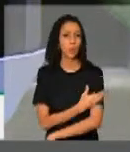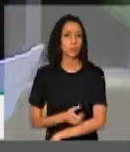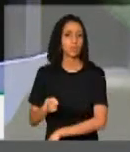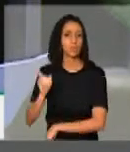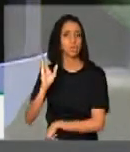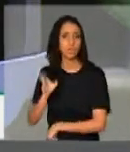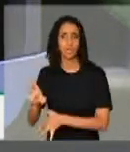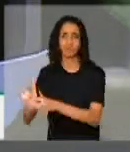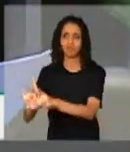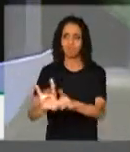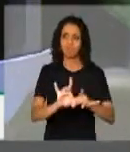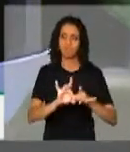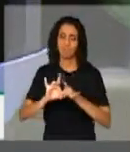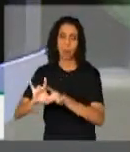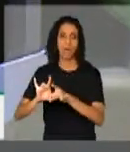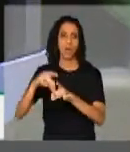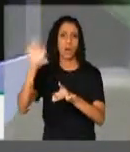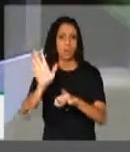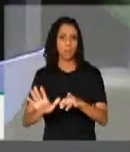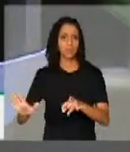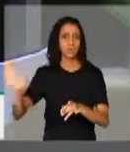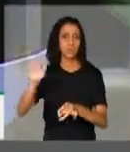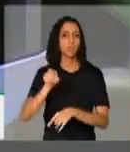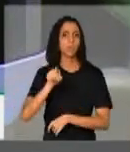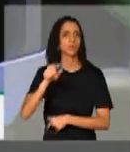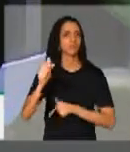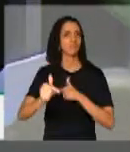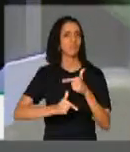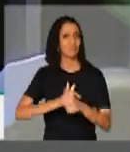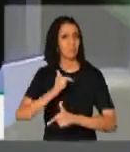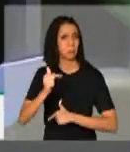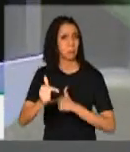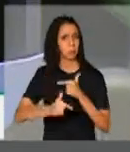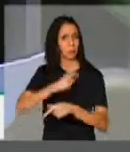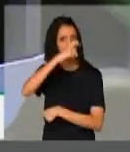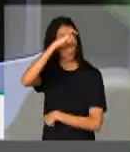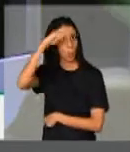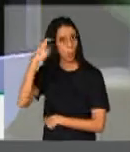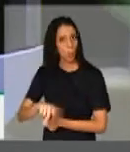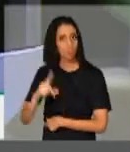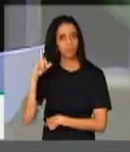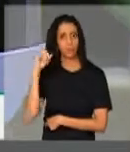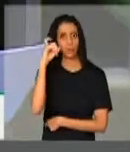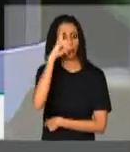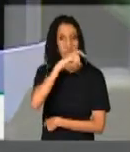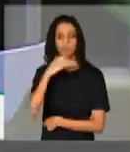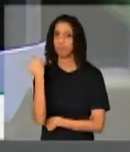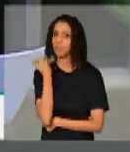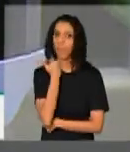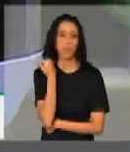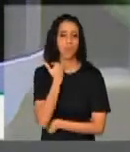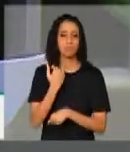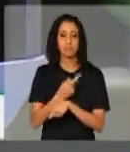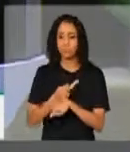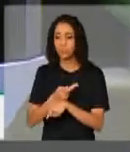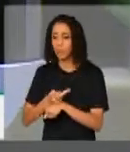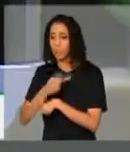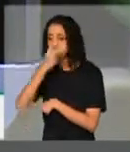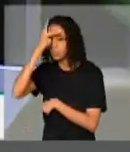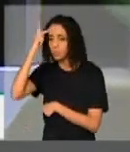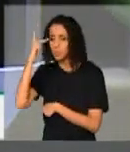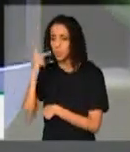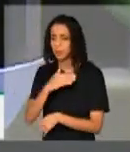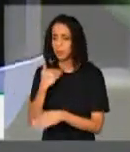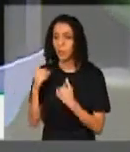pelo país afora eles vezes sendo uma tarefa é hercúlea e incansável na procura pelas vítimas do rompimento